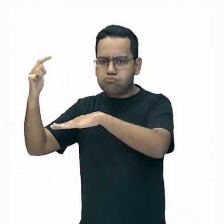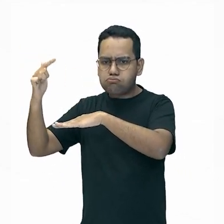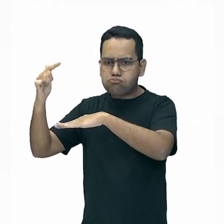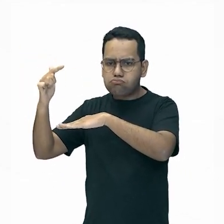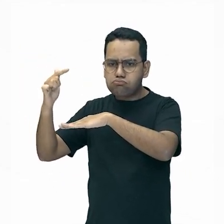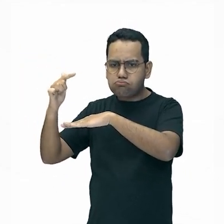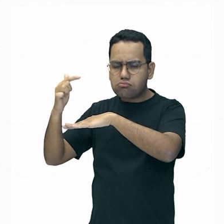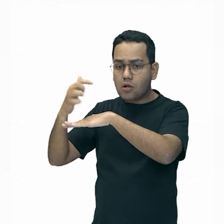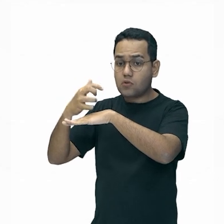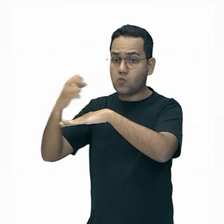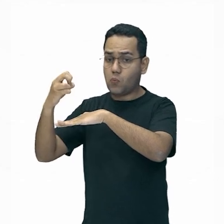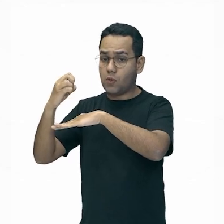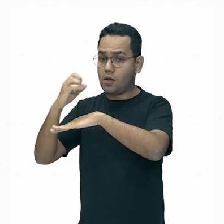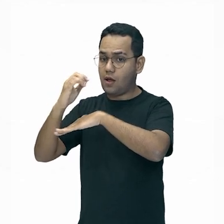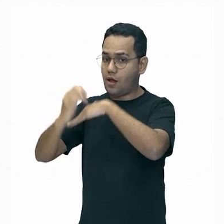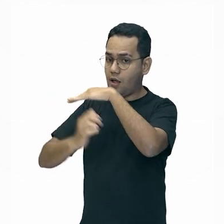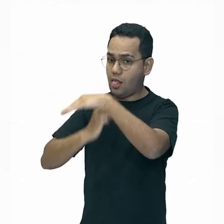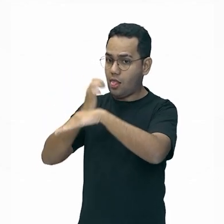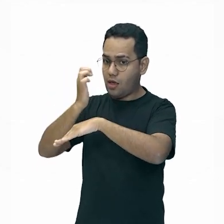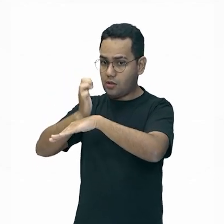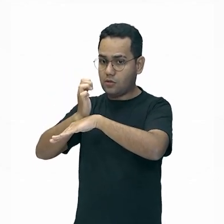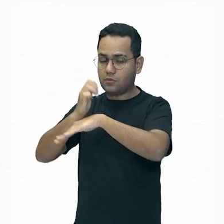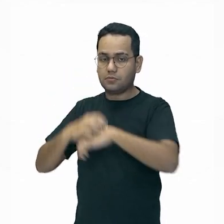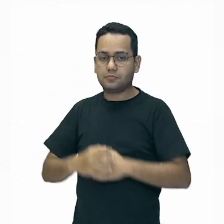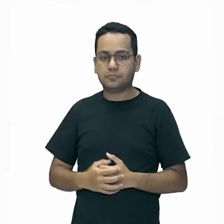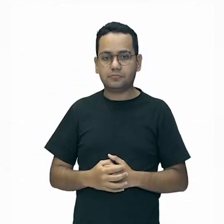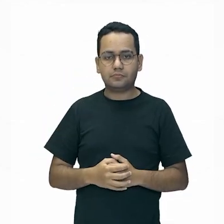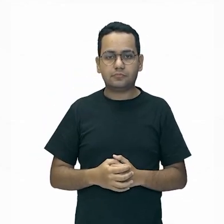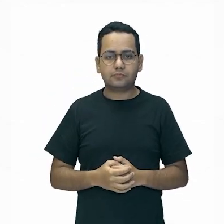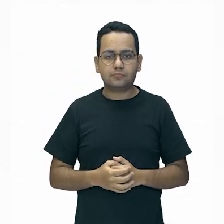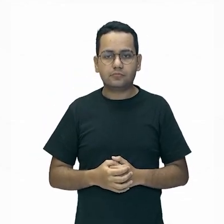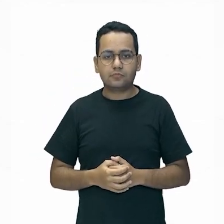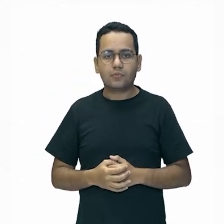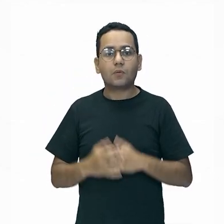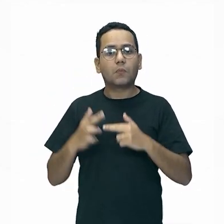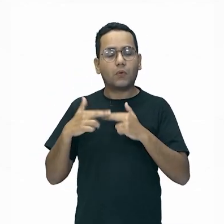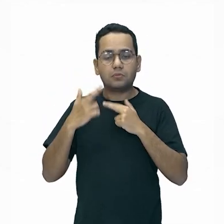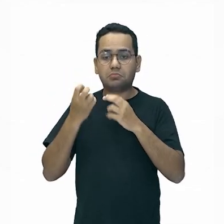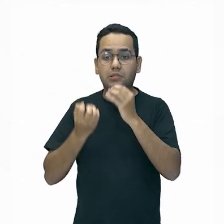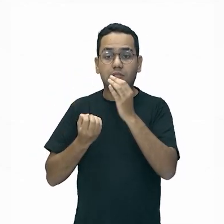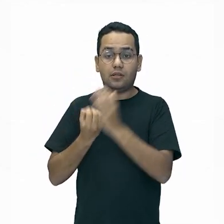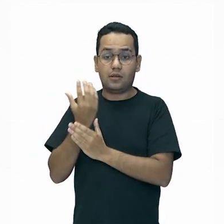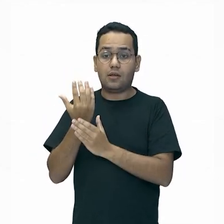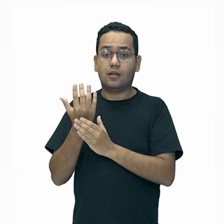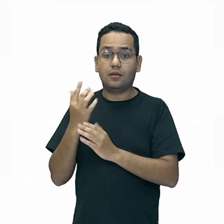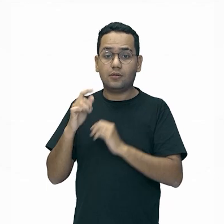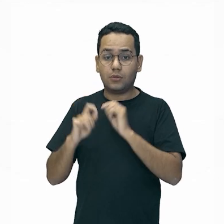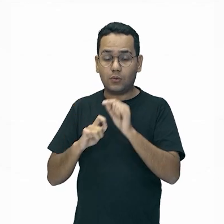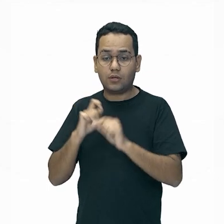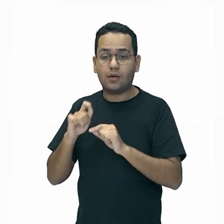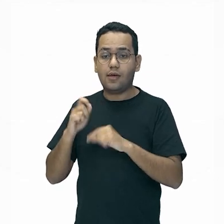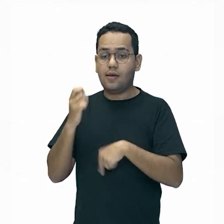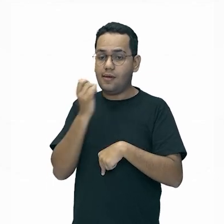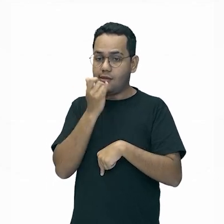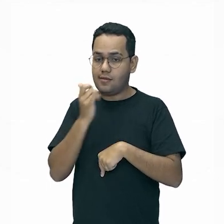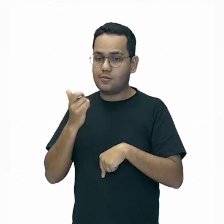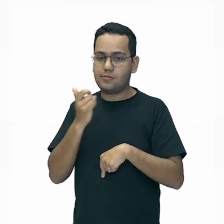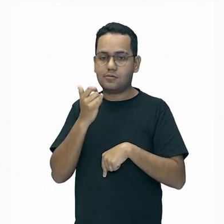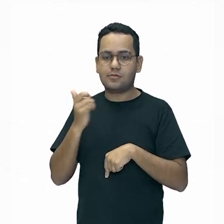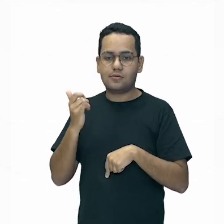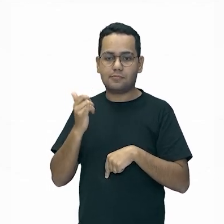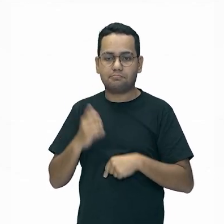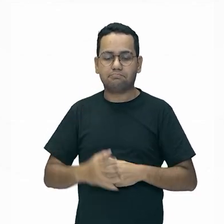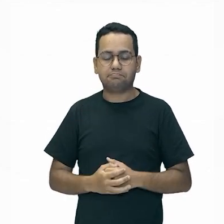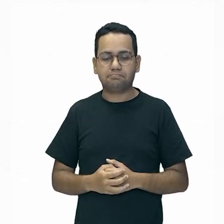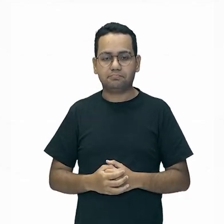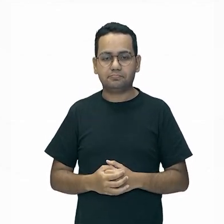vai poder aproveitar esse fenômeno para a geração de energia elétrica. Então, como bem colocado aí, ó,